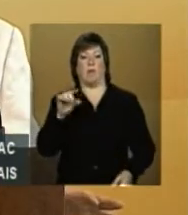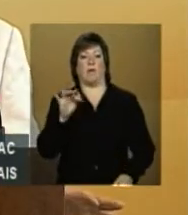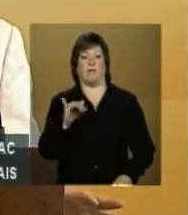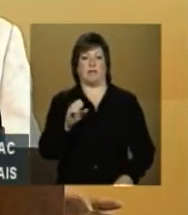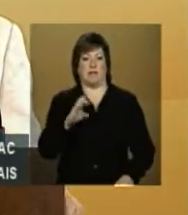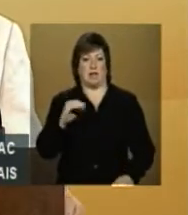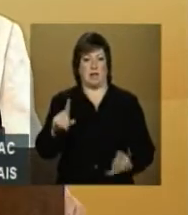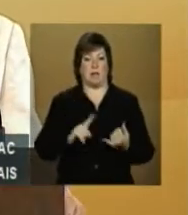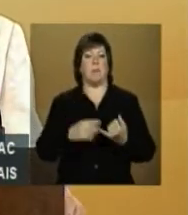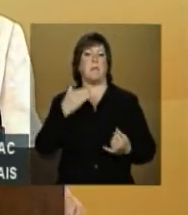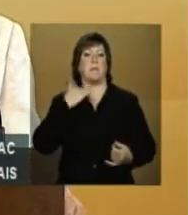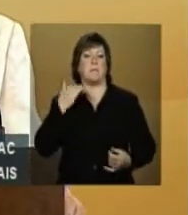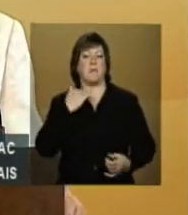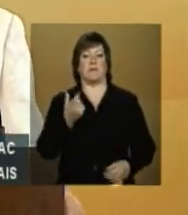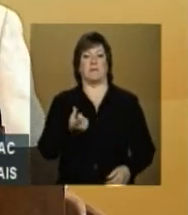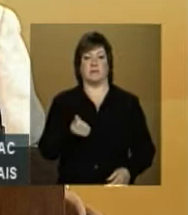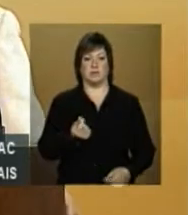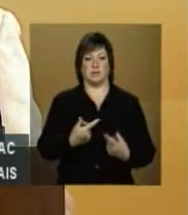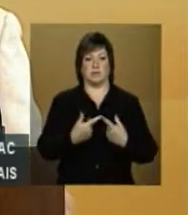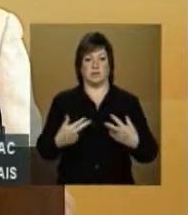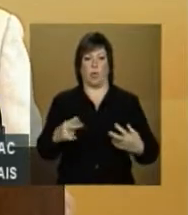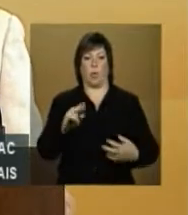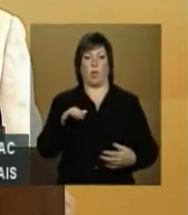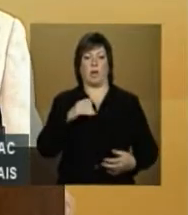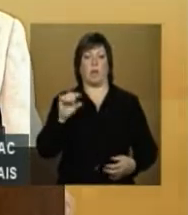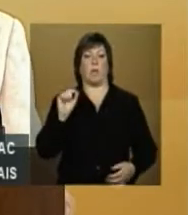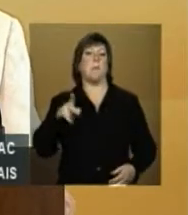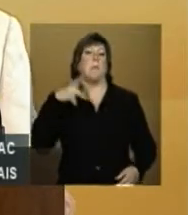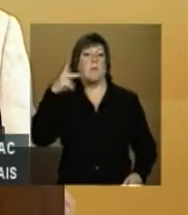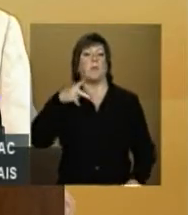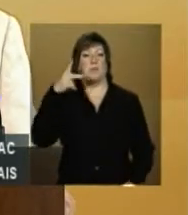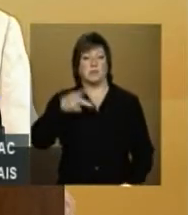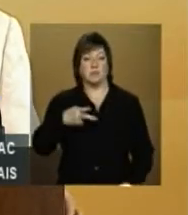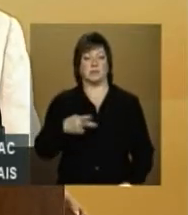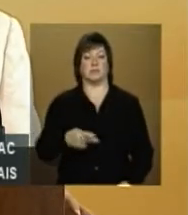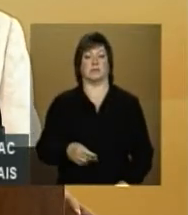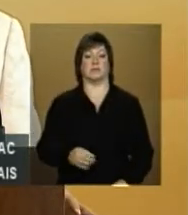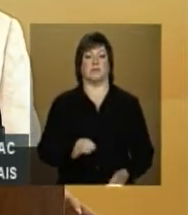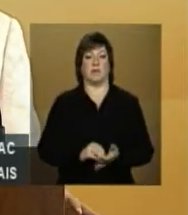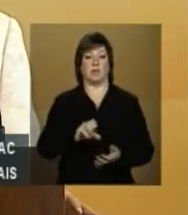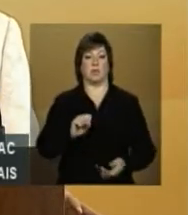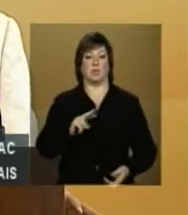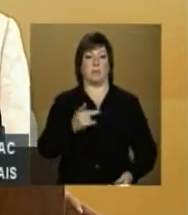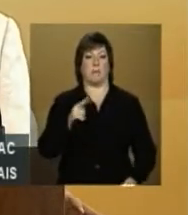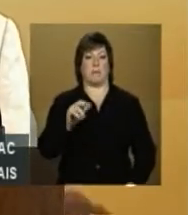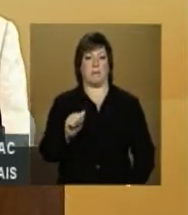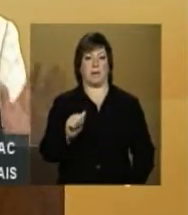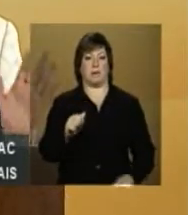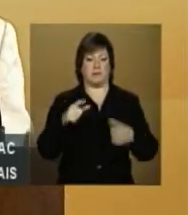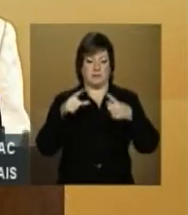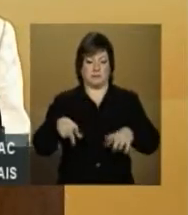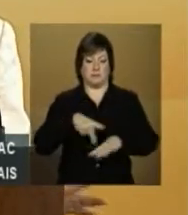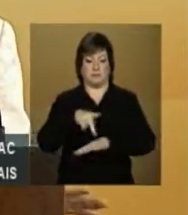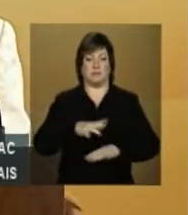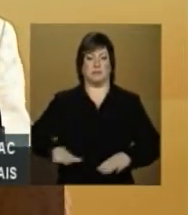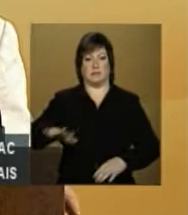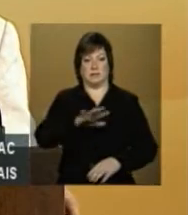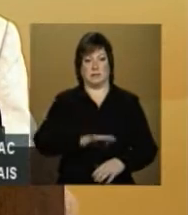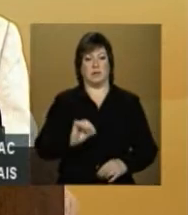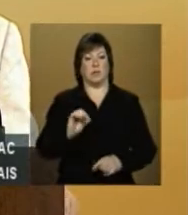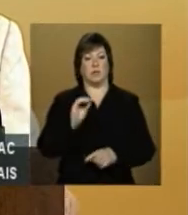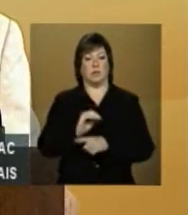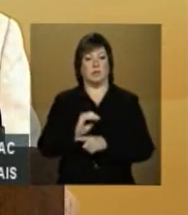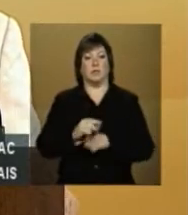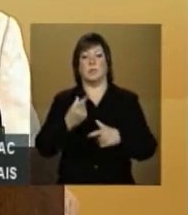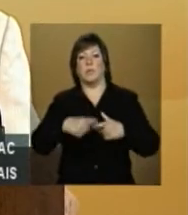união bancária e financeira e uma união política supranacional que dê sustentação à solução da crise.